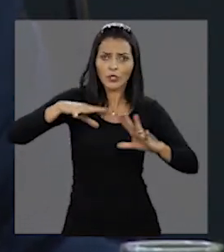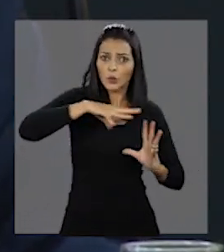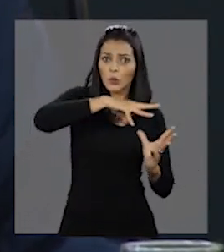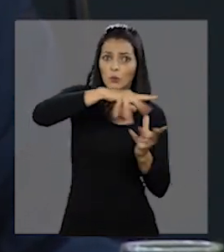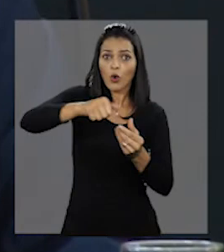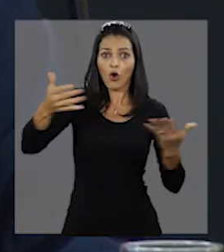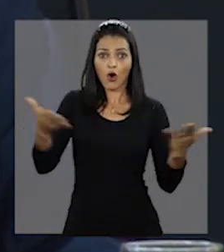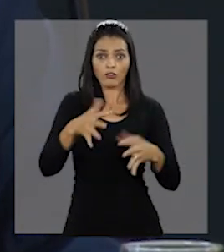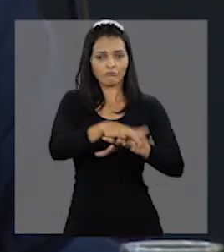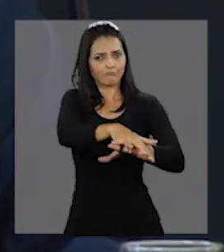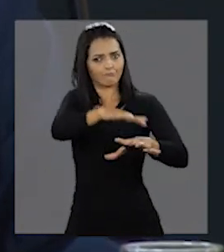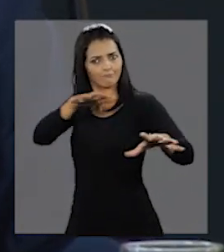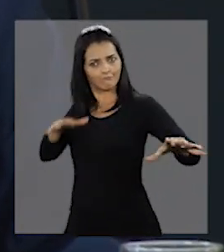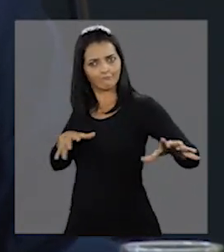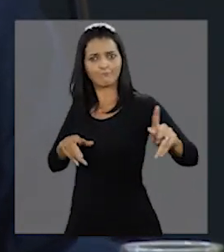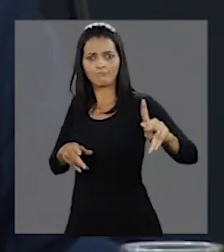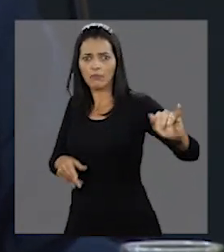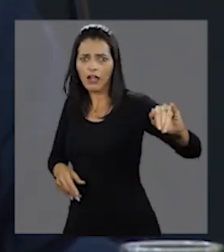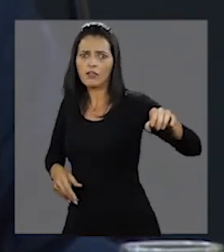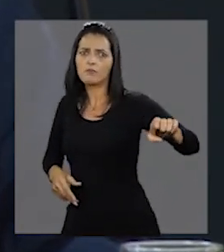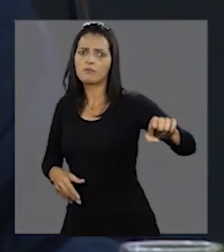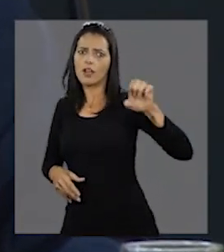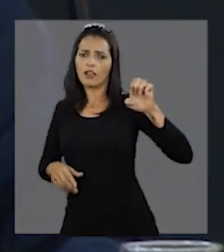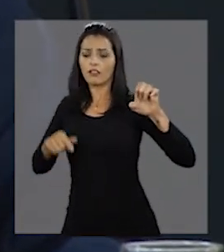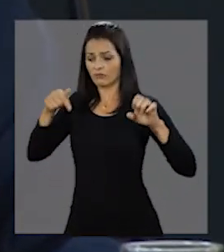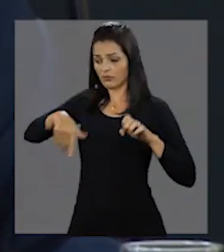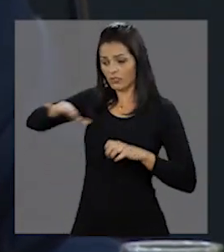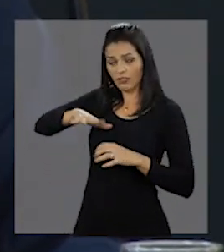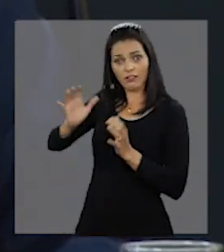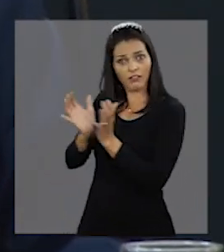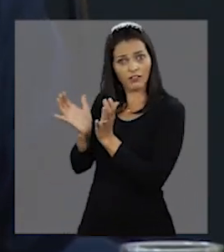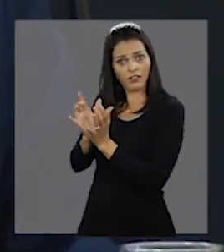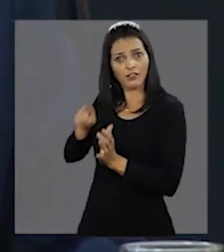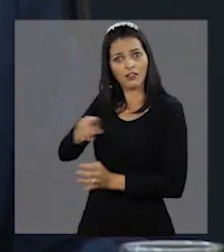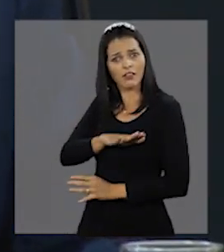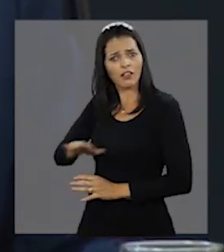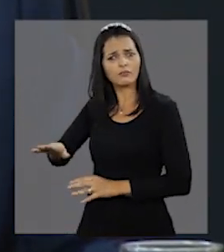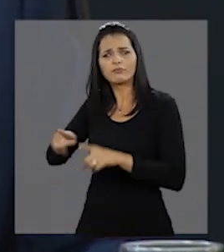estão hoje separadas dos seus pais lá e ainda